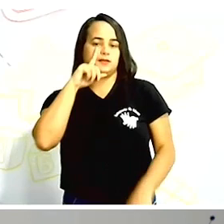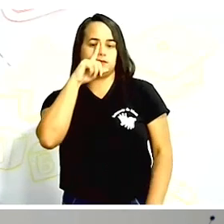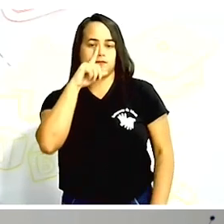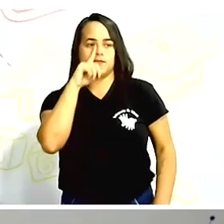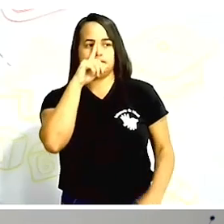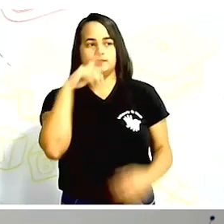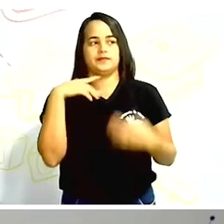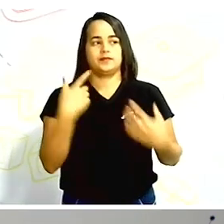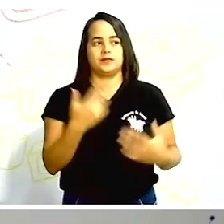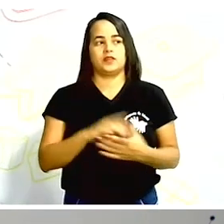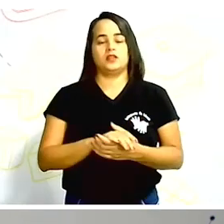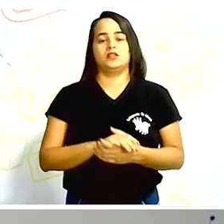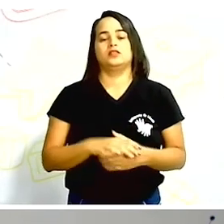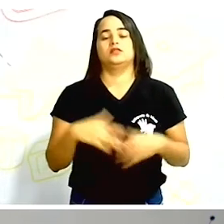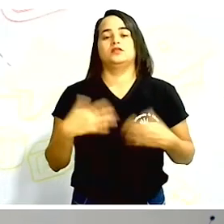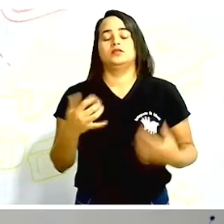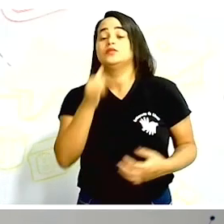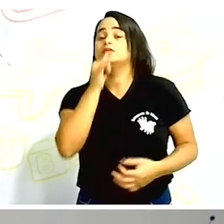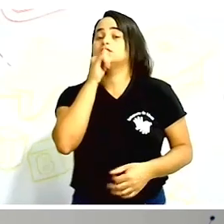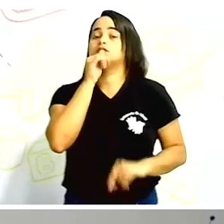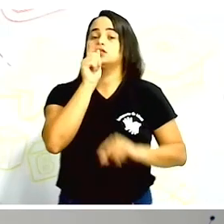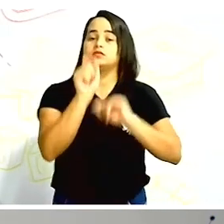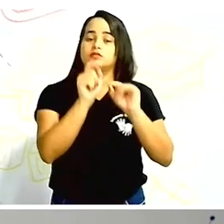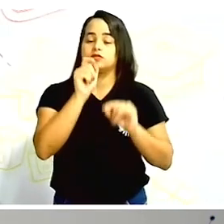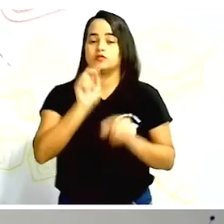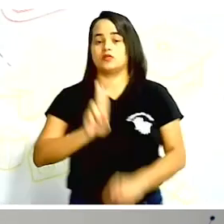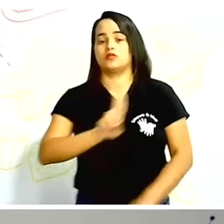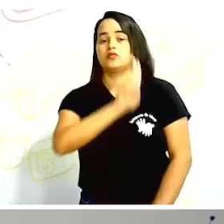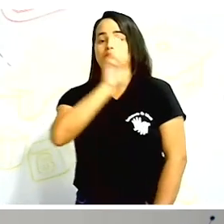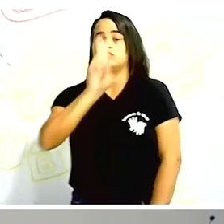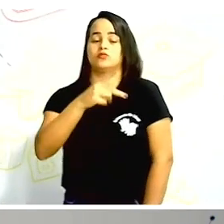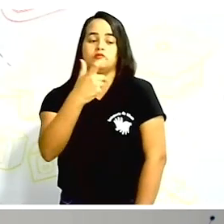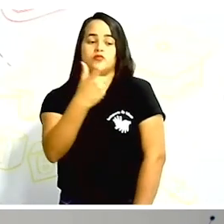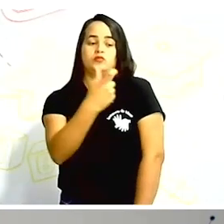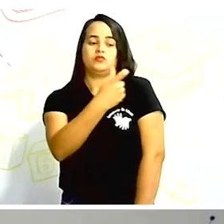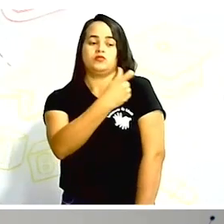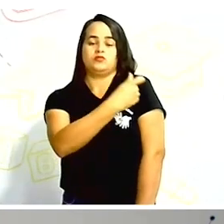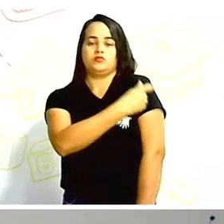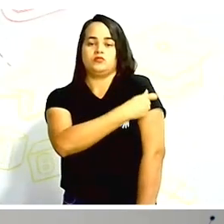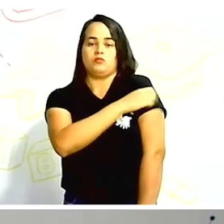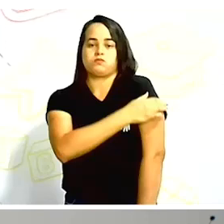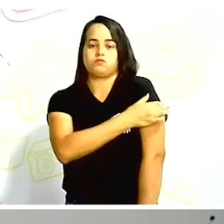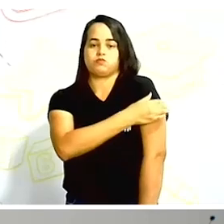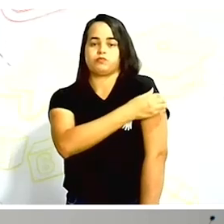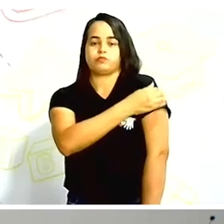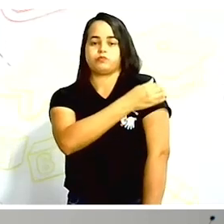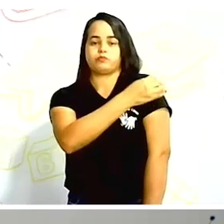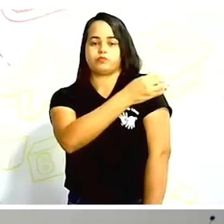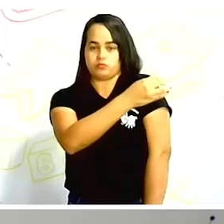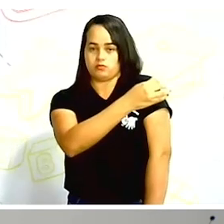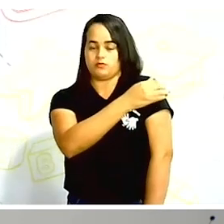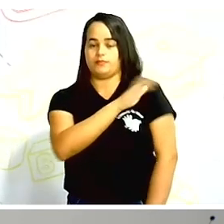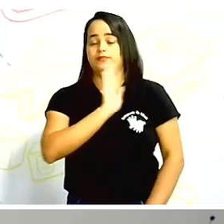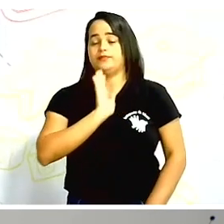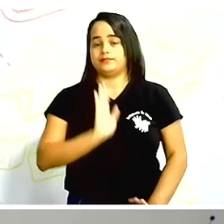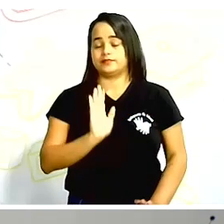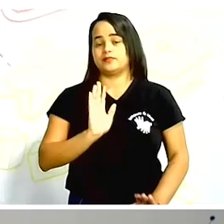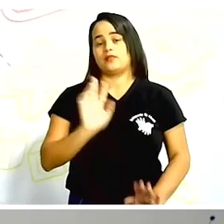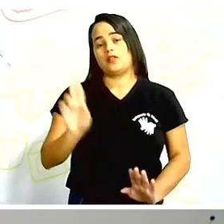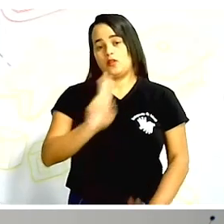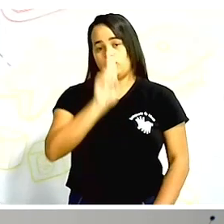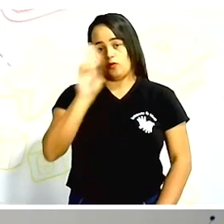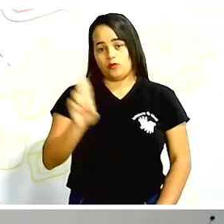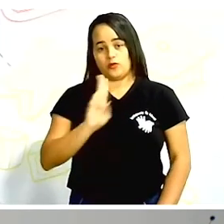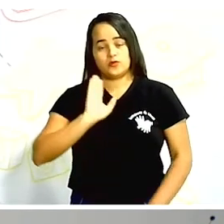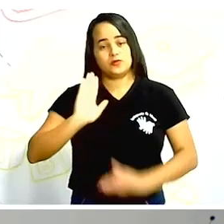de testosterona. O maior exemplo é o uso de anabolizantes. A ingestão excessiva de testosterona é uma prática que